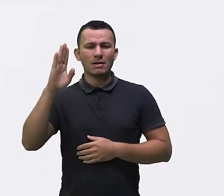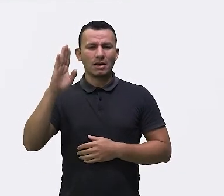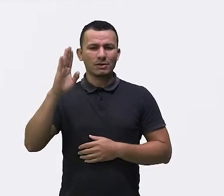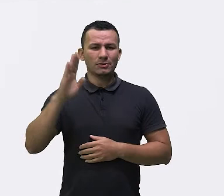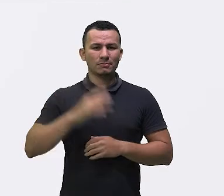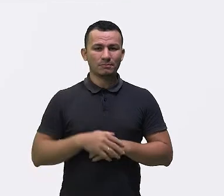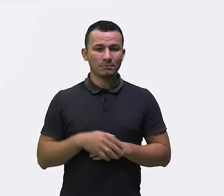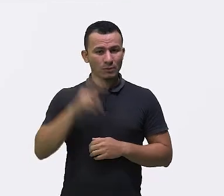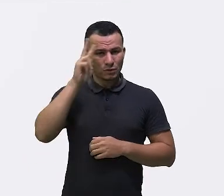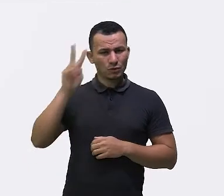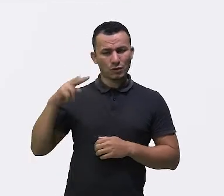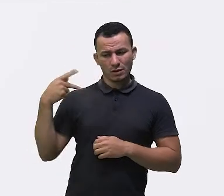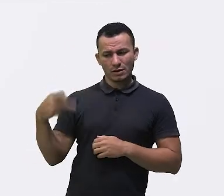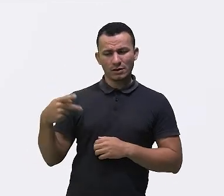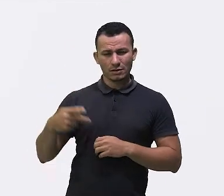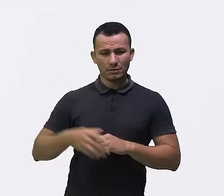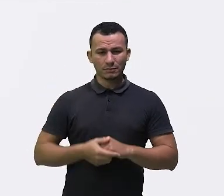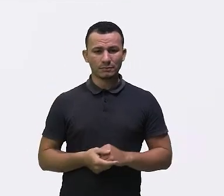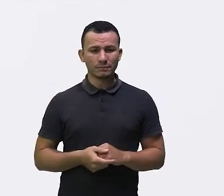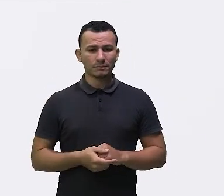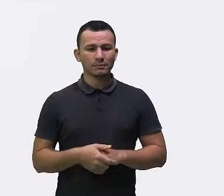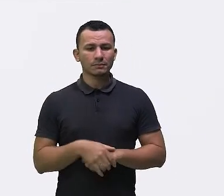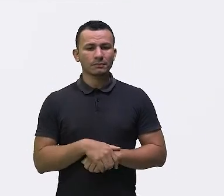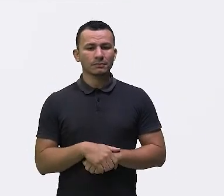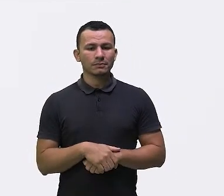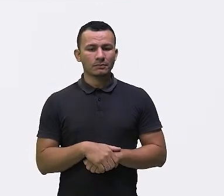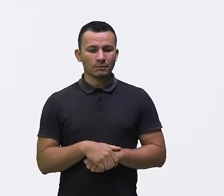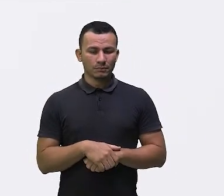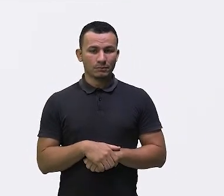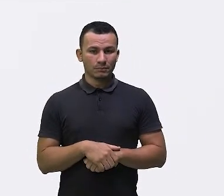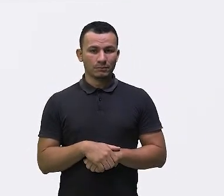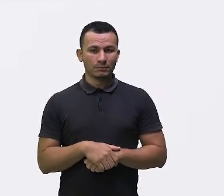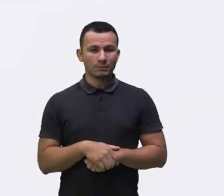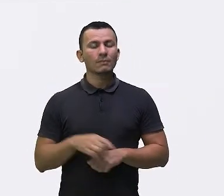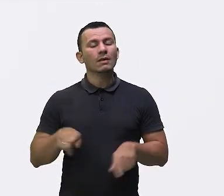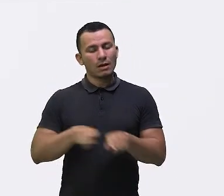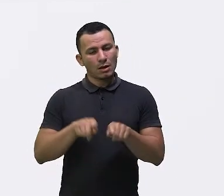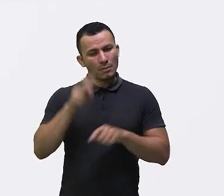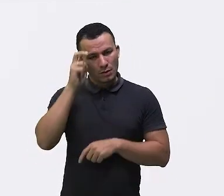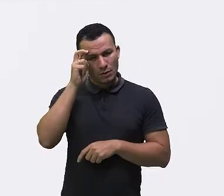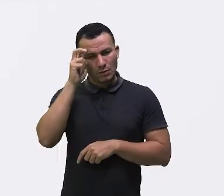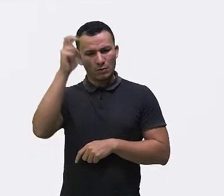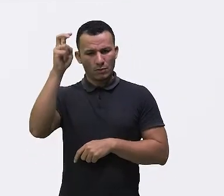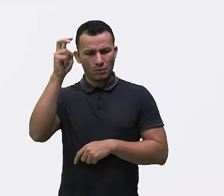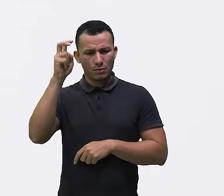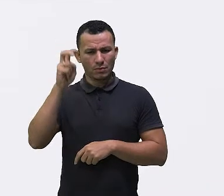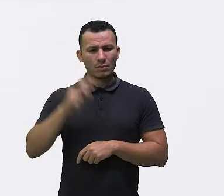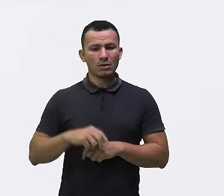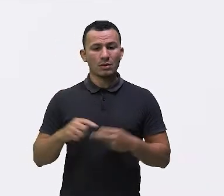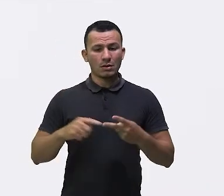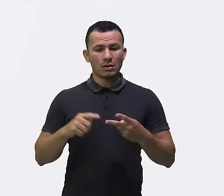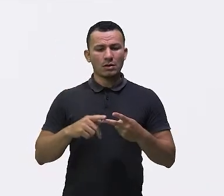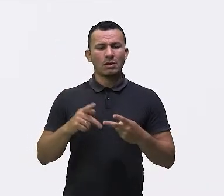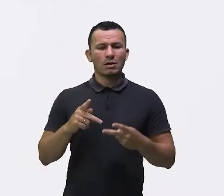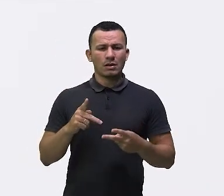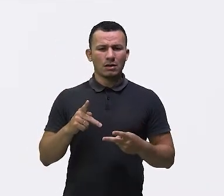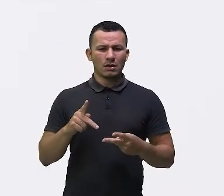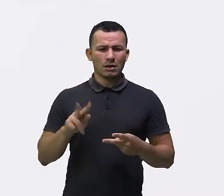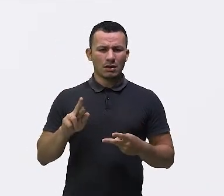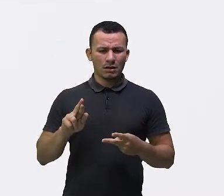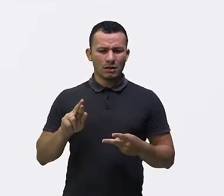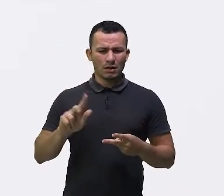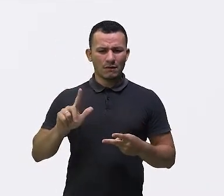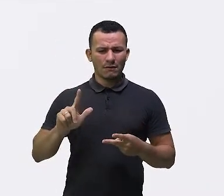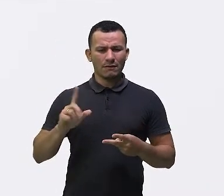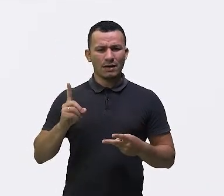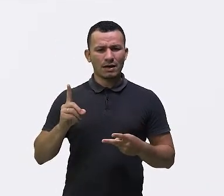Marx. Com a colaboração do intelectual, também alemão, Friedrich Engels, Marx publicou